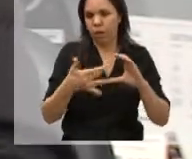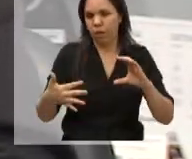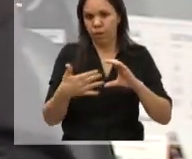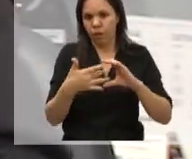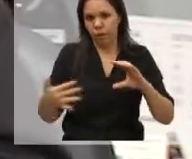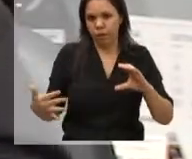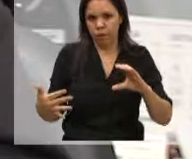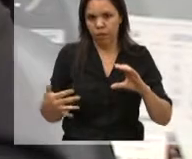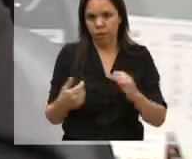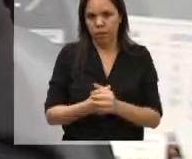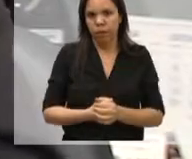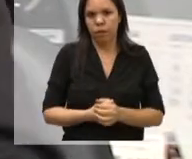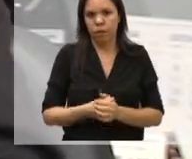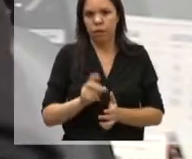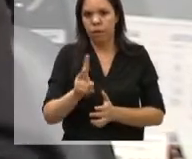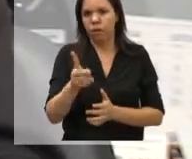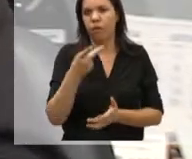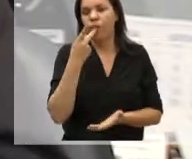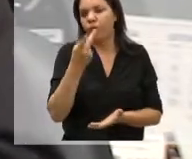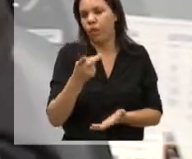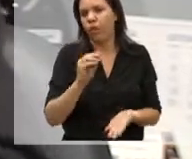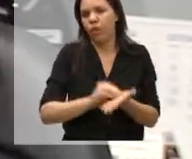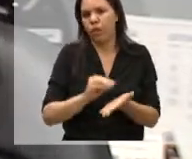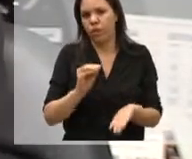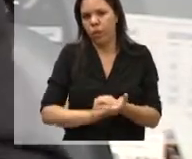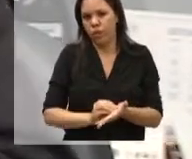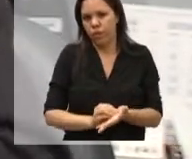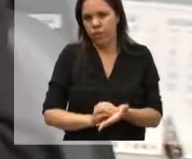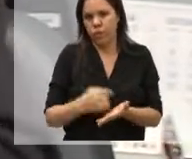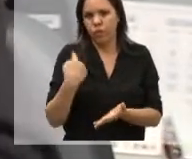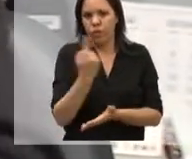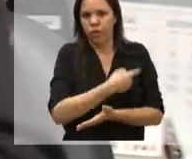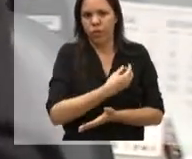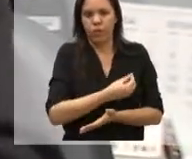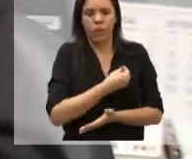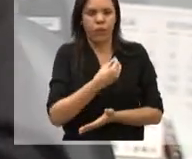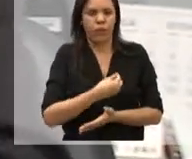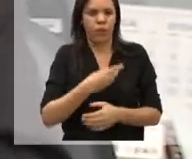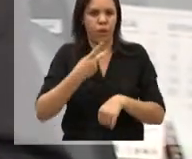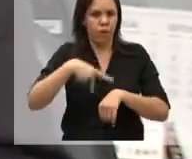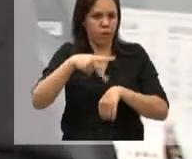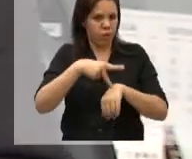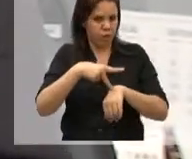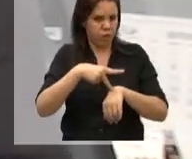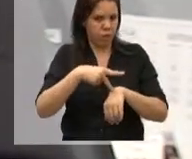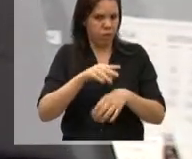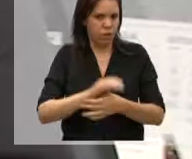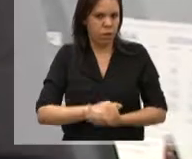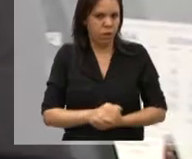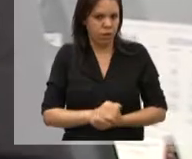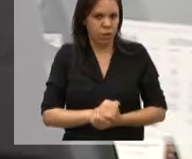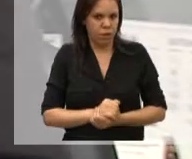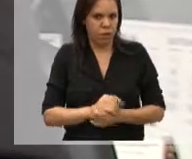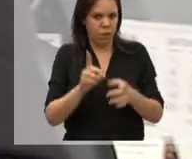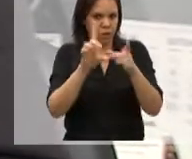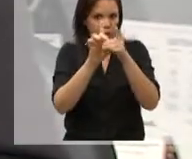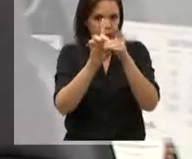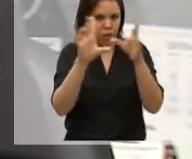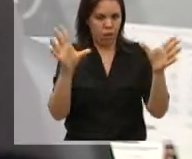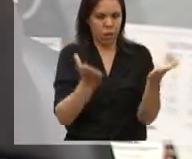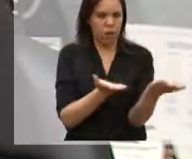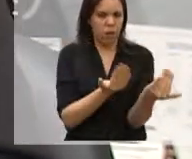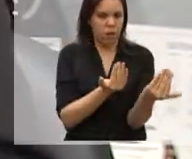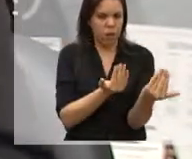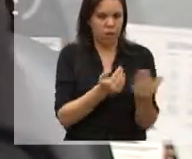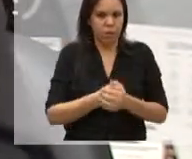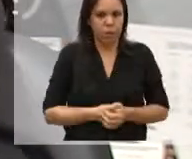característica. Embora, eu digo sempre que ainda falta, porque nós estamos vivendo num país em que a democracia ainda é muito